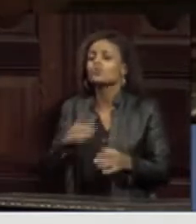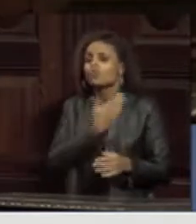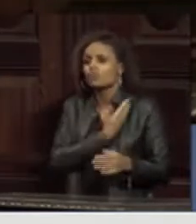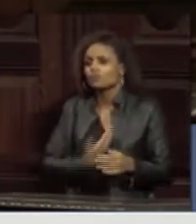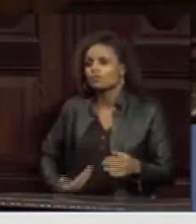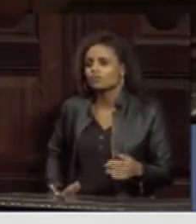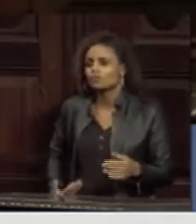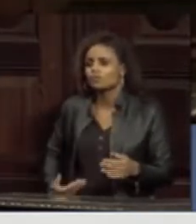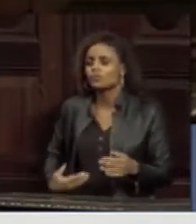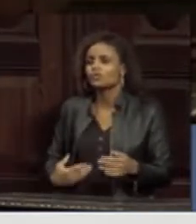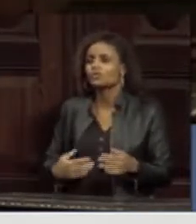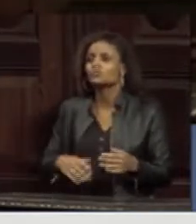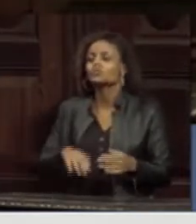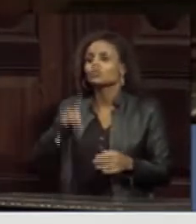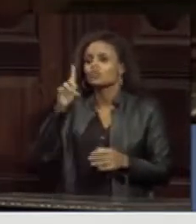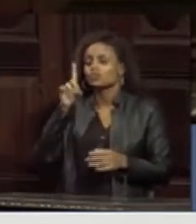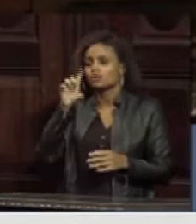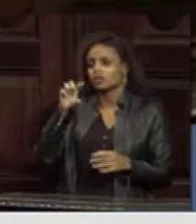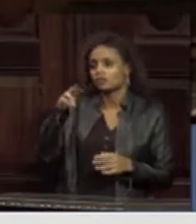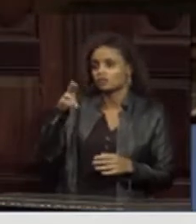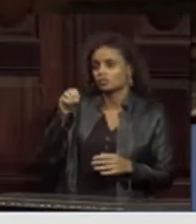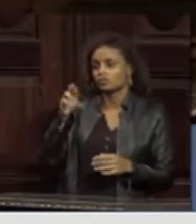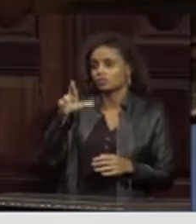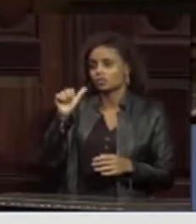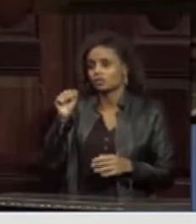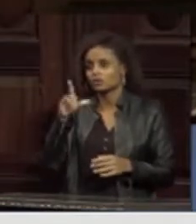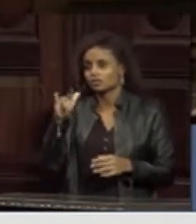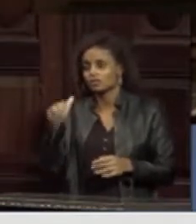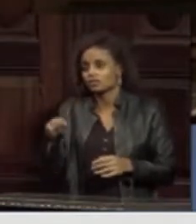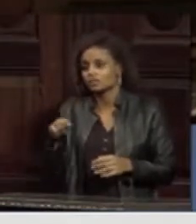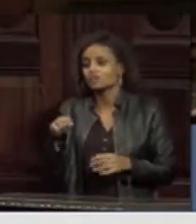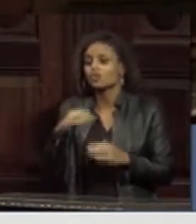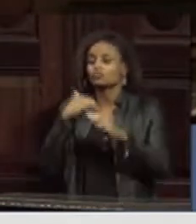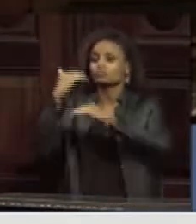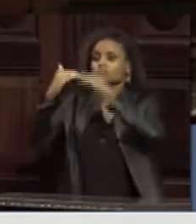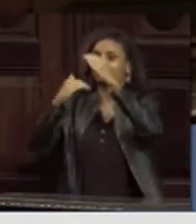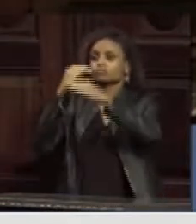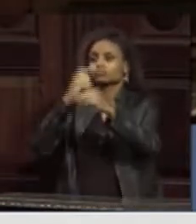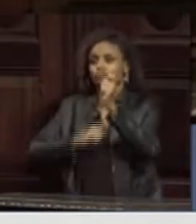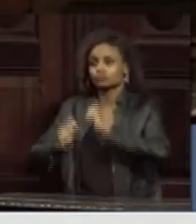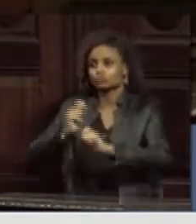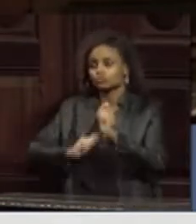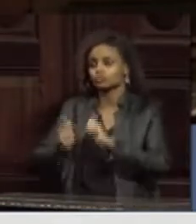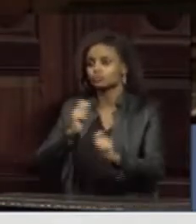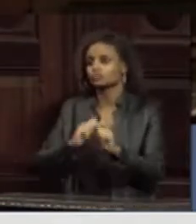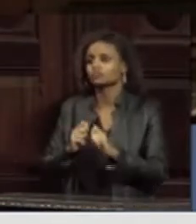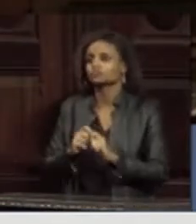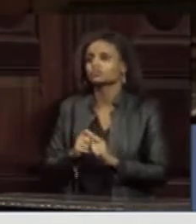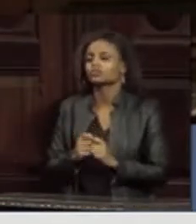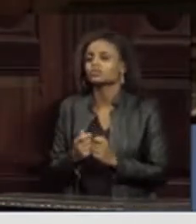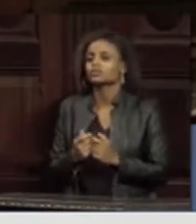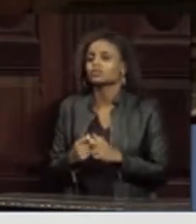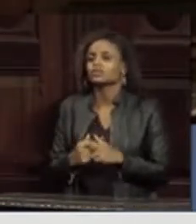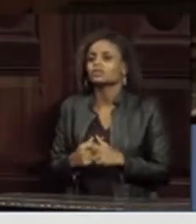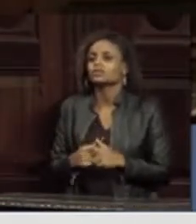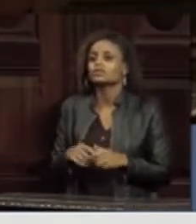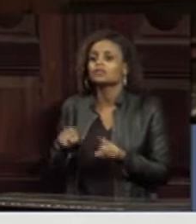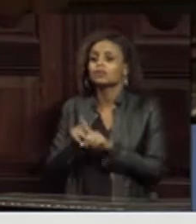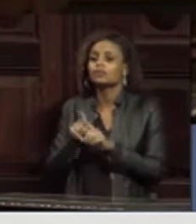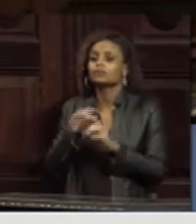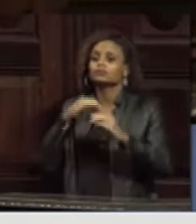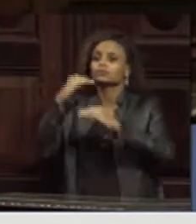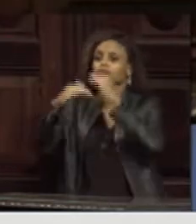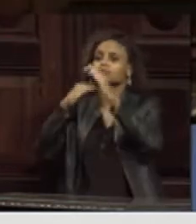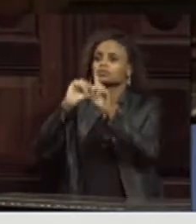República, com a democracia, com o desenvolvimento econômico, com o desenvolvimento